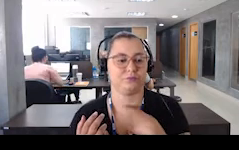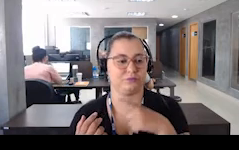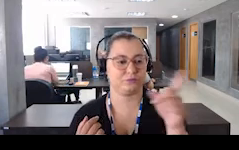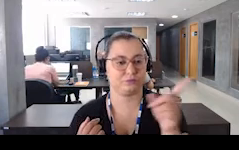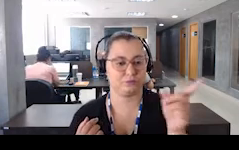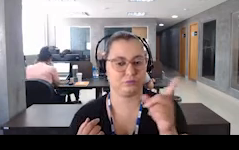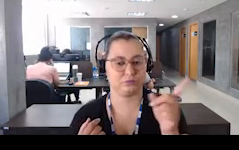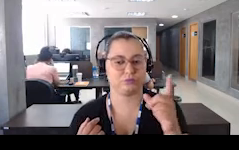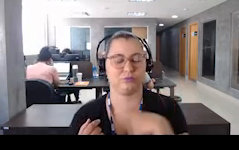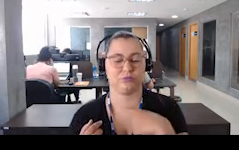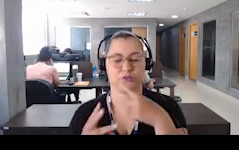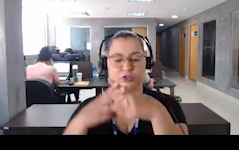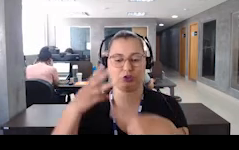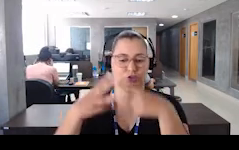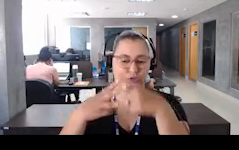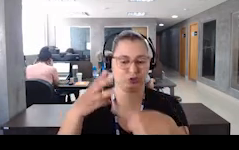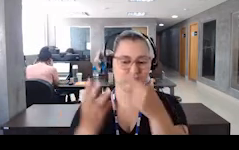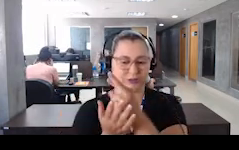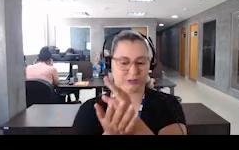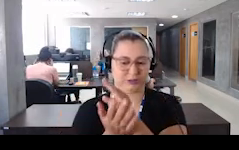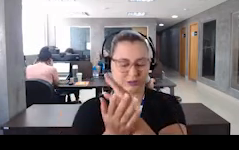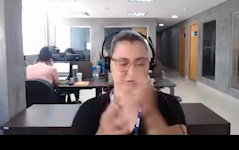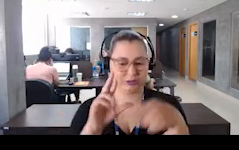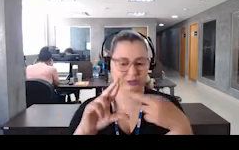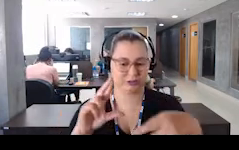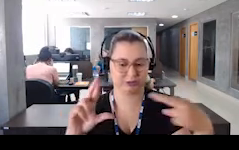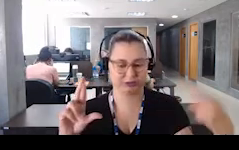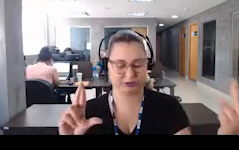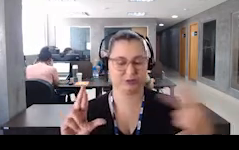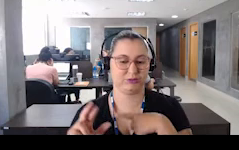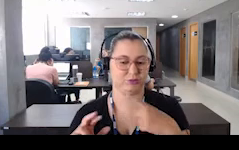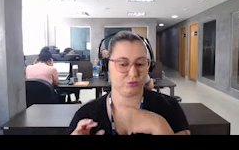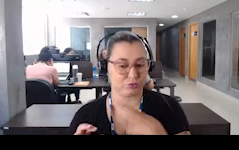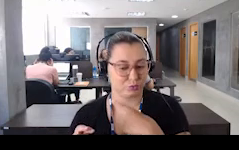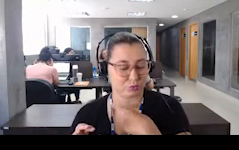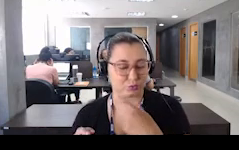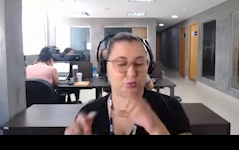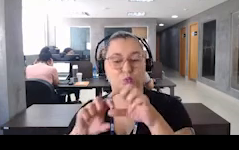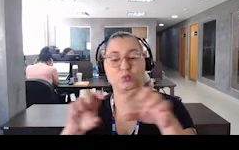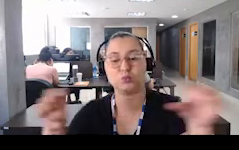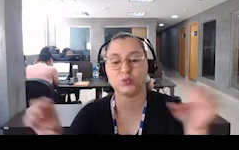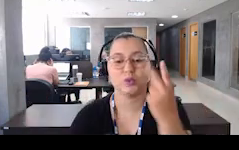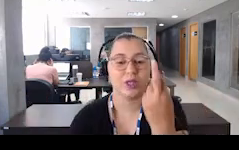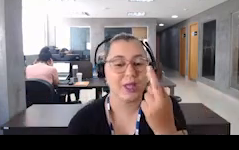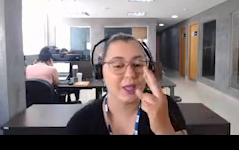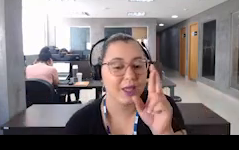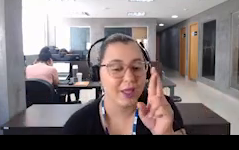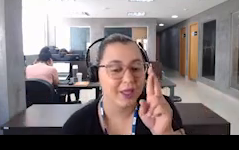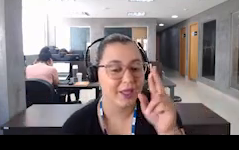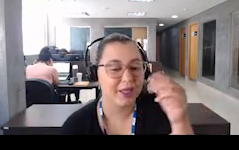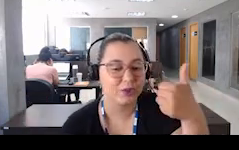esse circuito aqui, né, que tinha três resistências, né, as duas resistências dos condutores, que é R1 e R2,